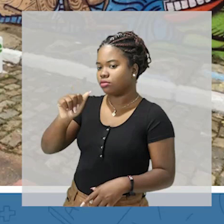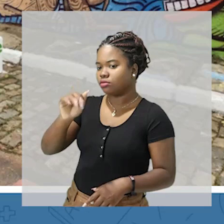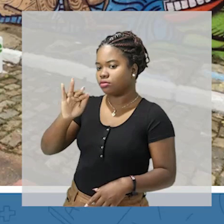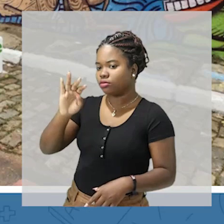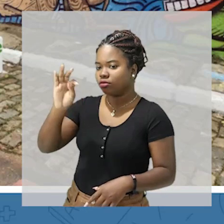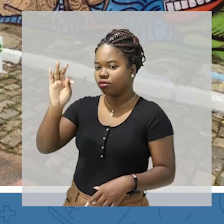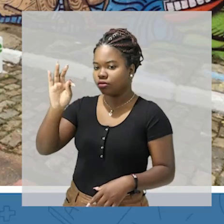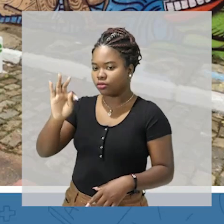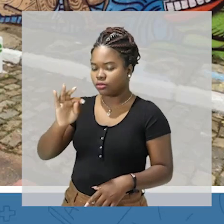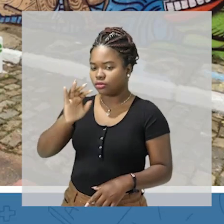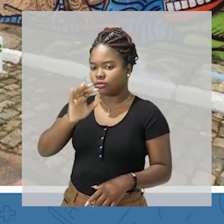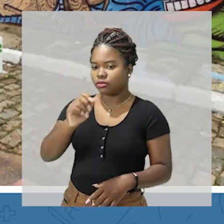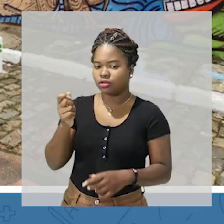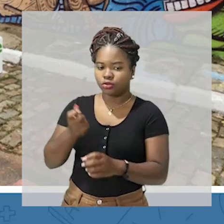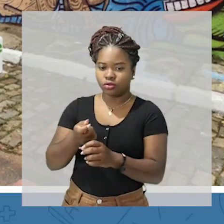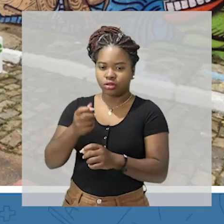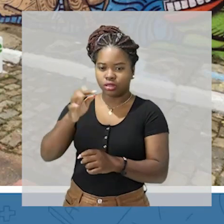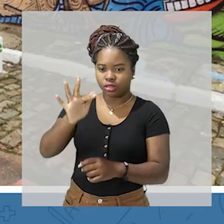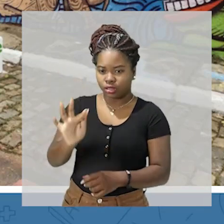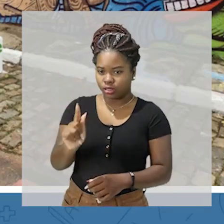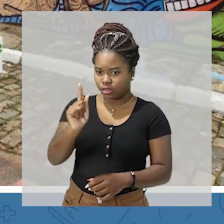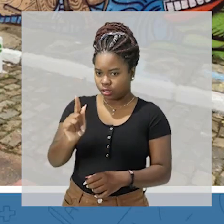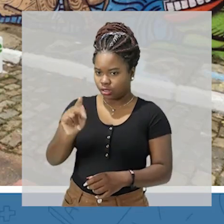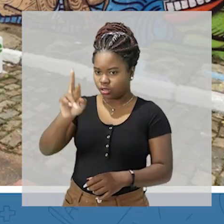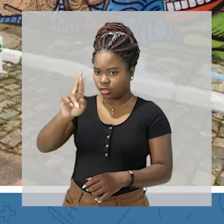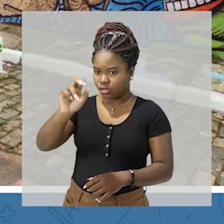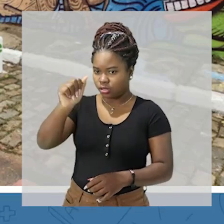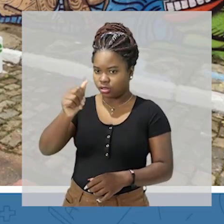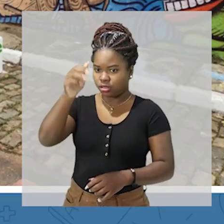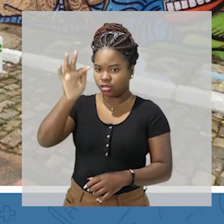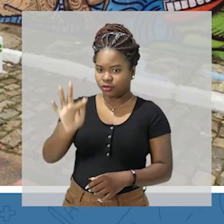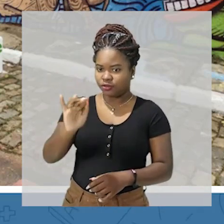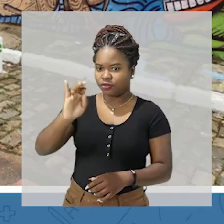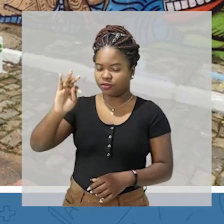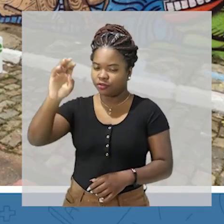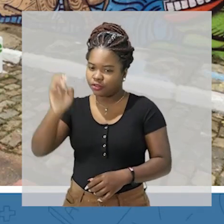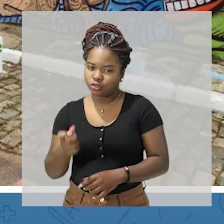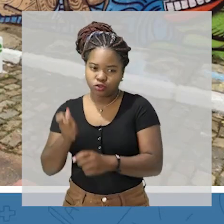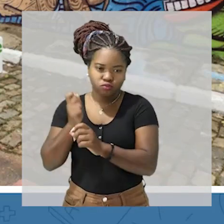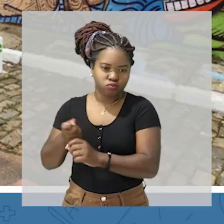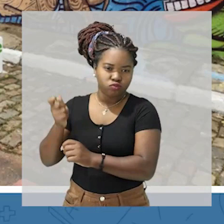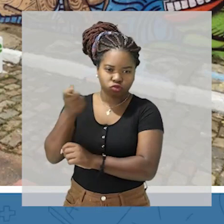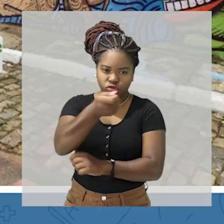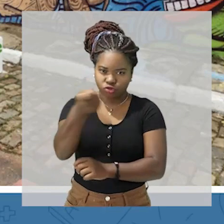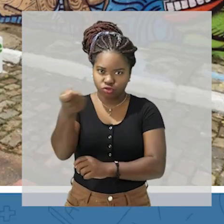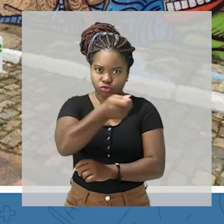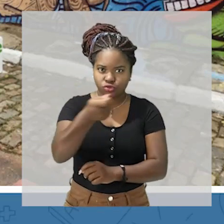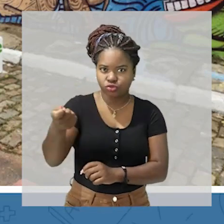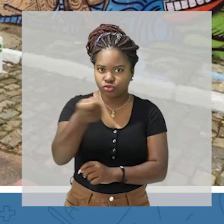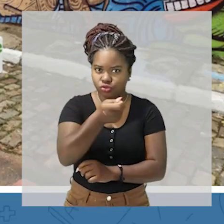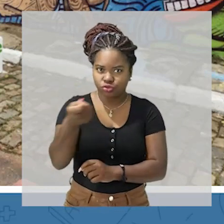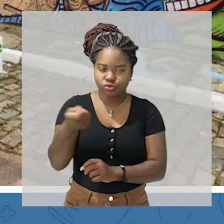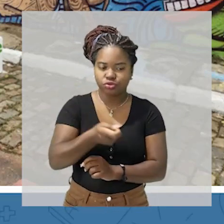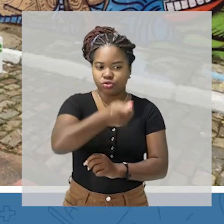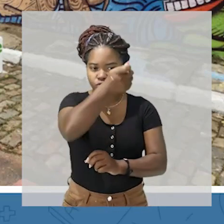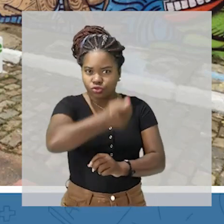grafite, só pelo motivo simples de você olhar a cidade bonita e pintada, já muda o teu astral, o teu dia. Ele interfere